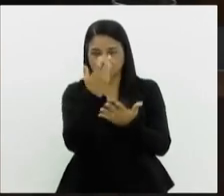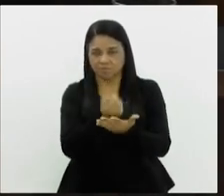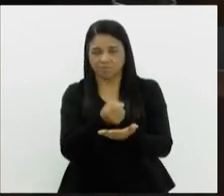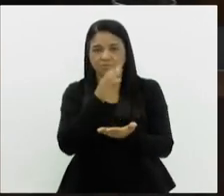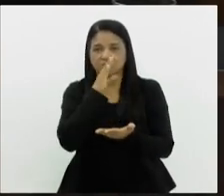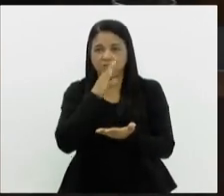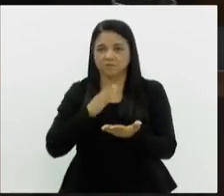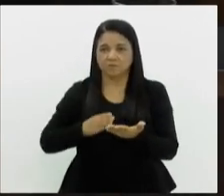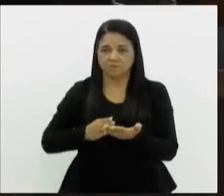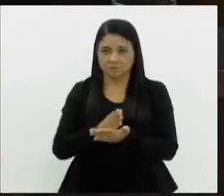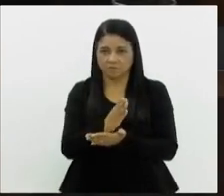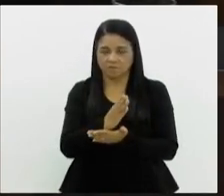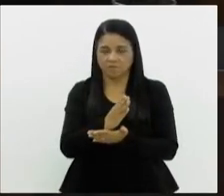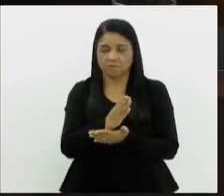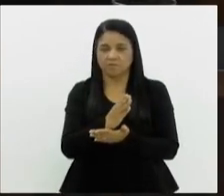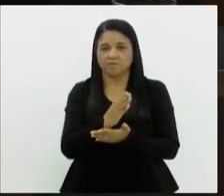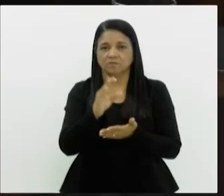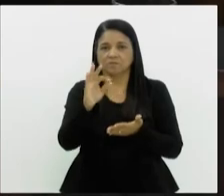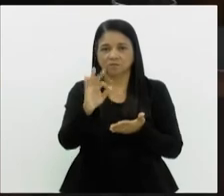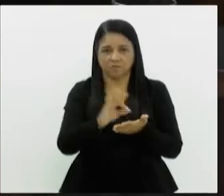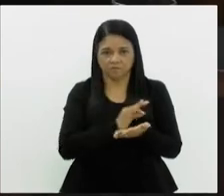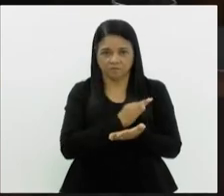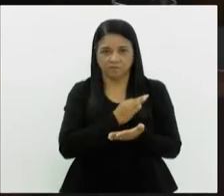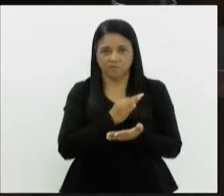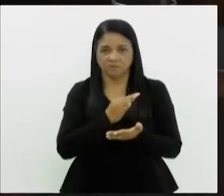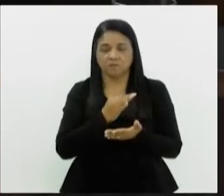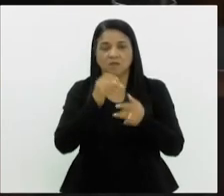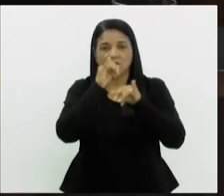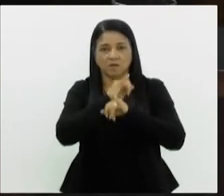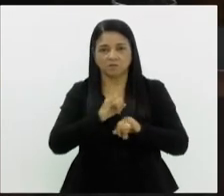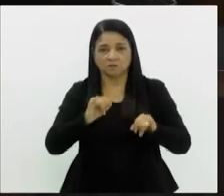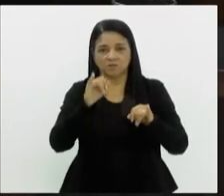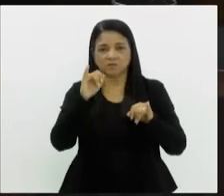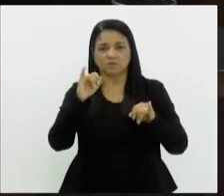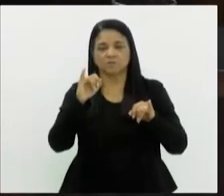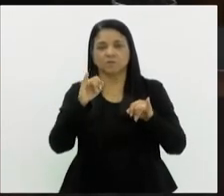como estão. Aprovado, vai a autógrafo. Anuncio